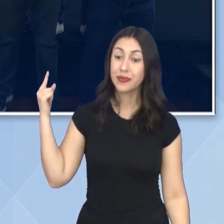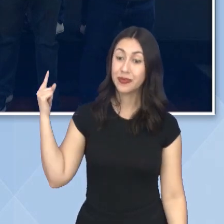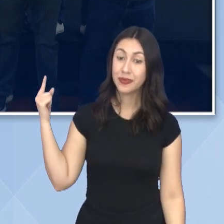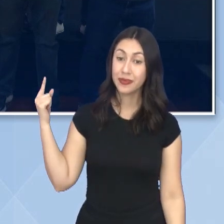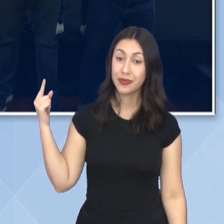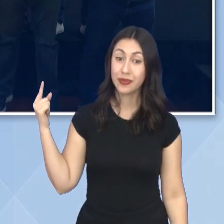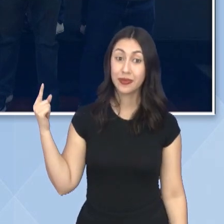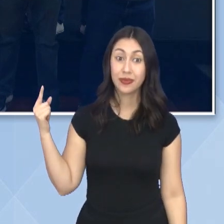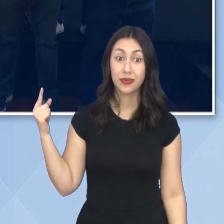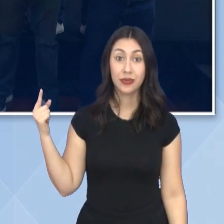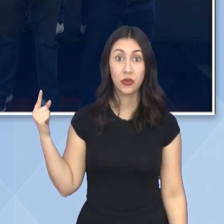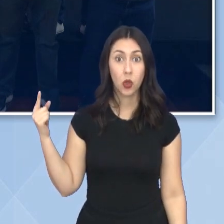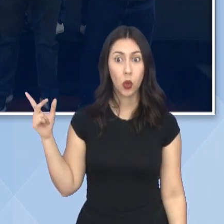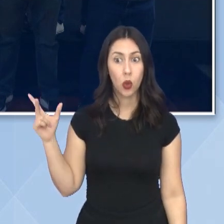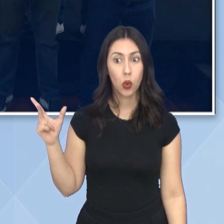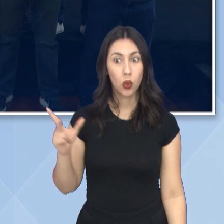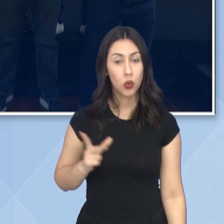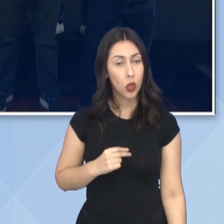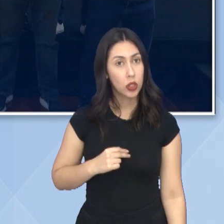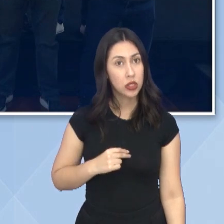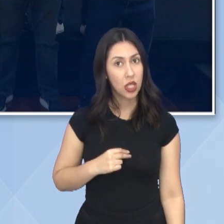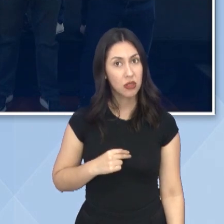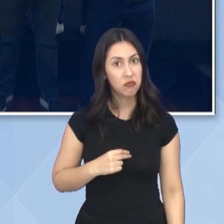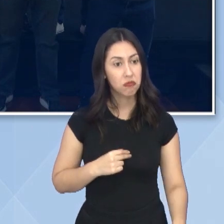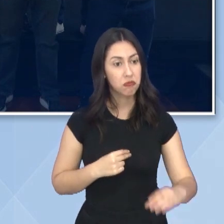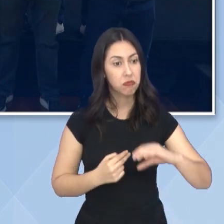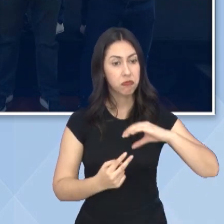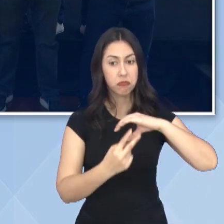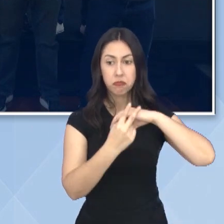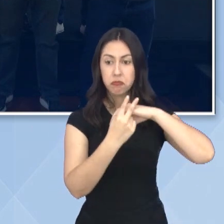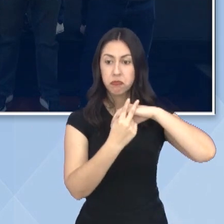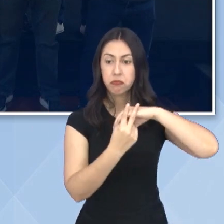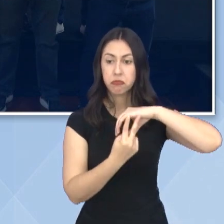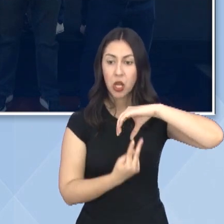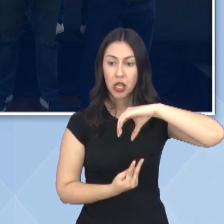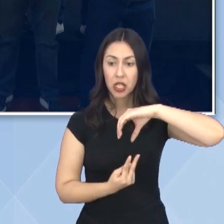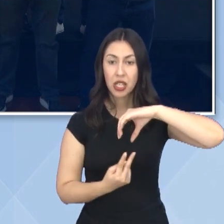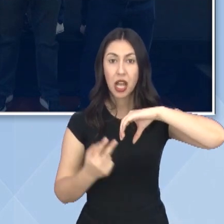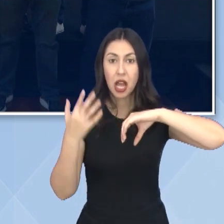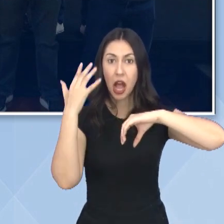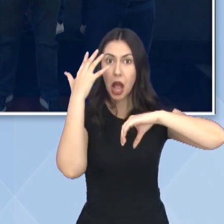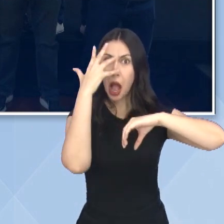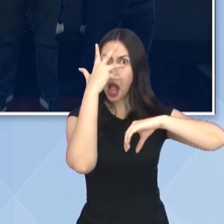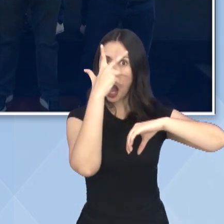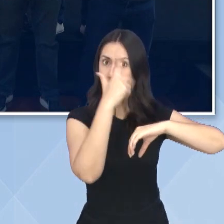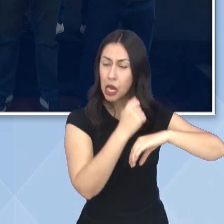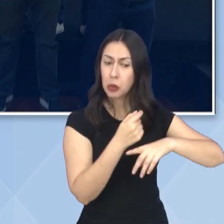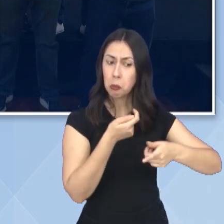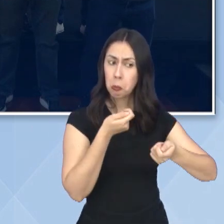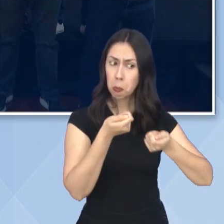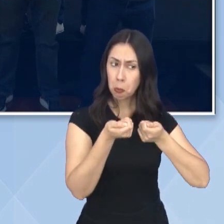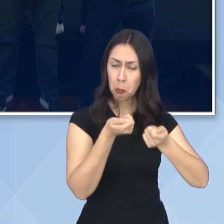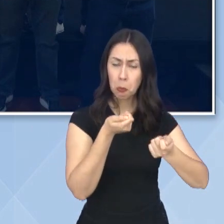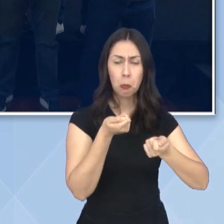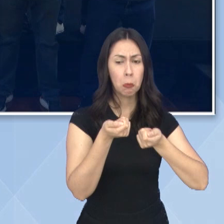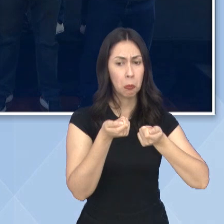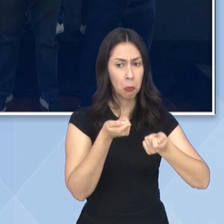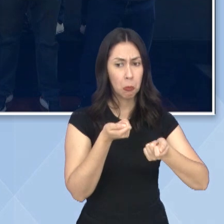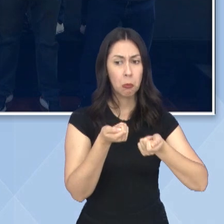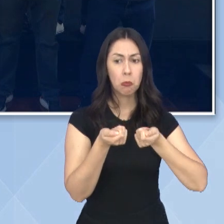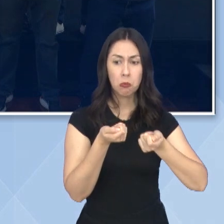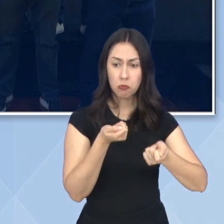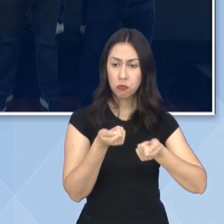presidente, como está bonita aquela arena, como está muito bem administrado, como lá